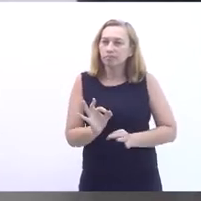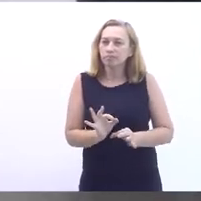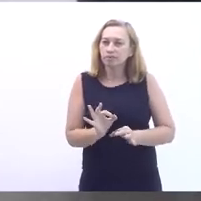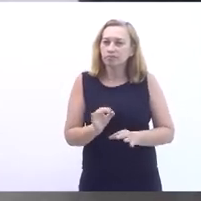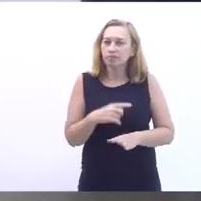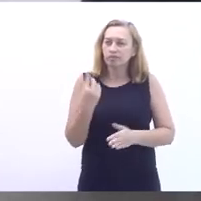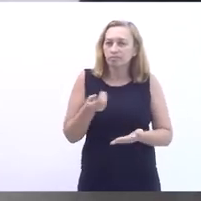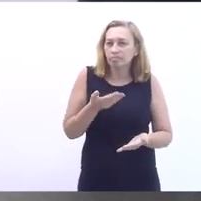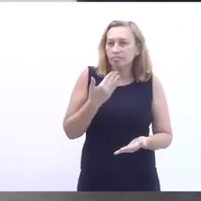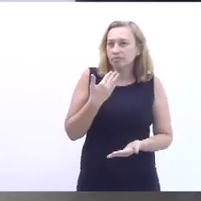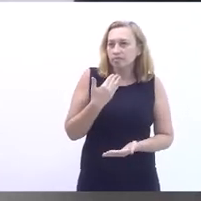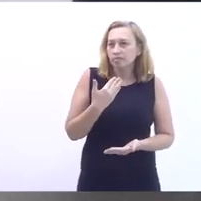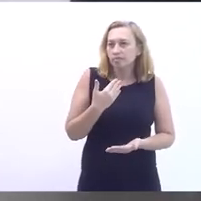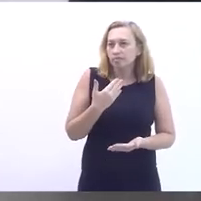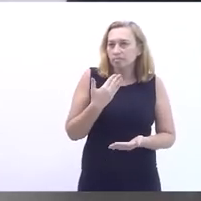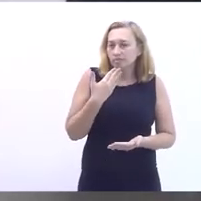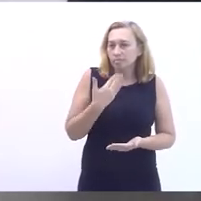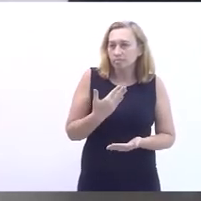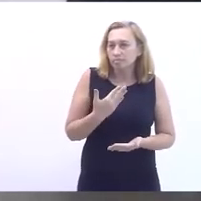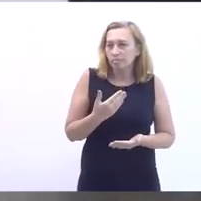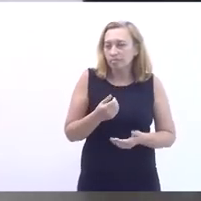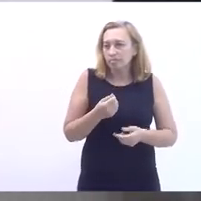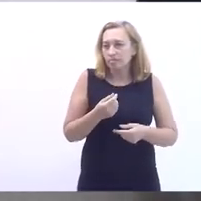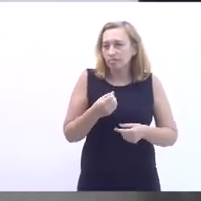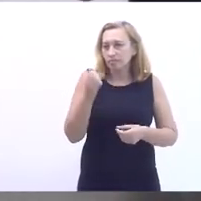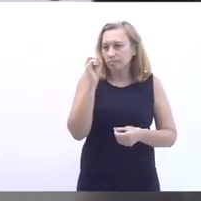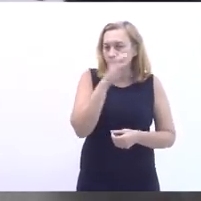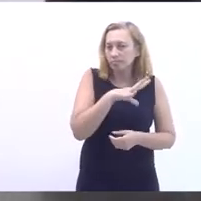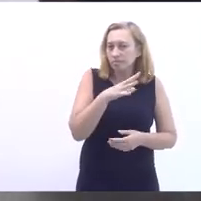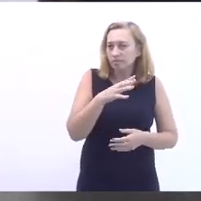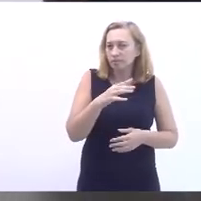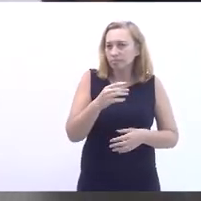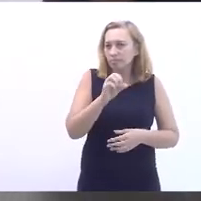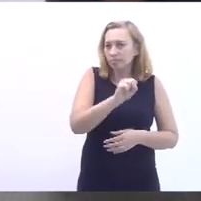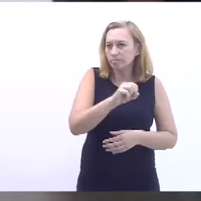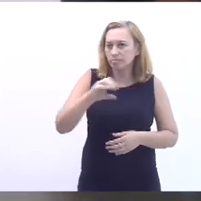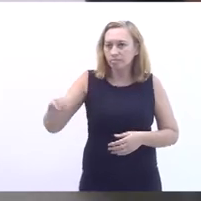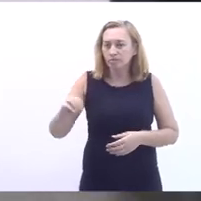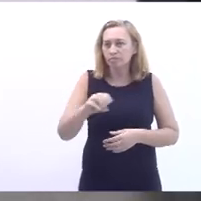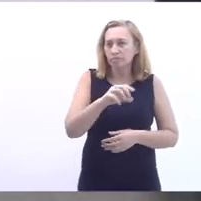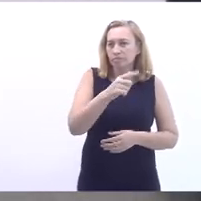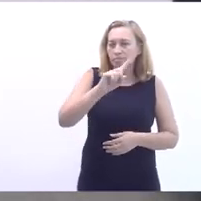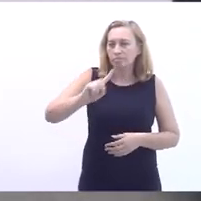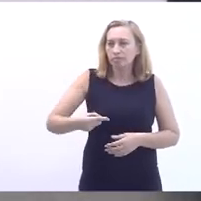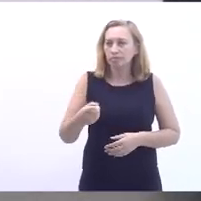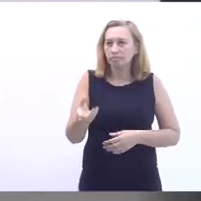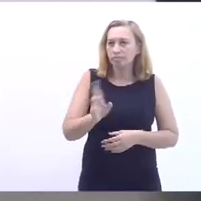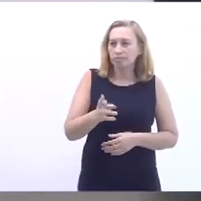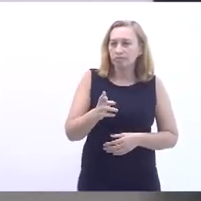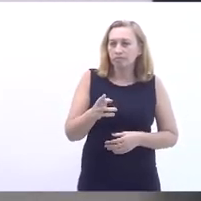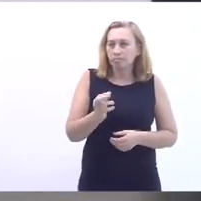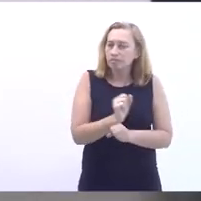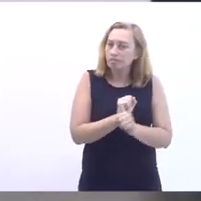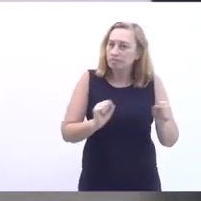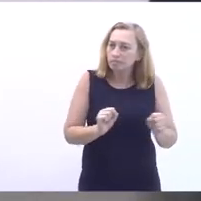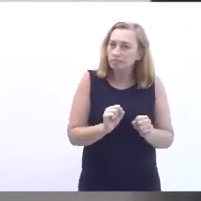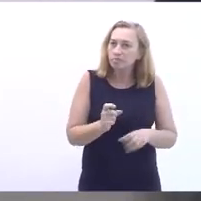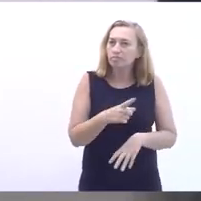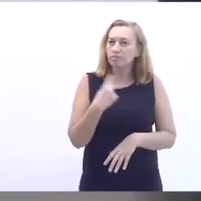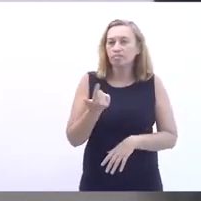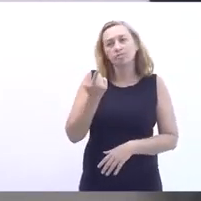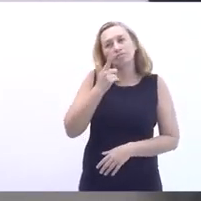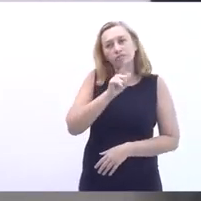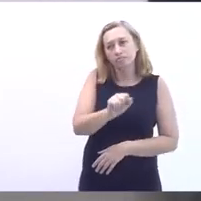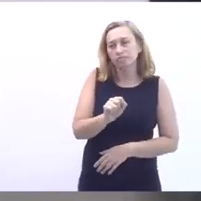elas são absurdas chegando outro ultrapassa 800 1 milhão de reais o que é impossível o que nós